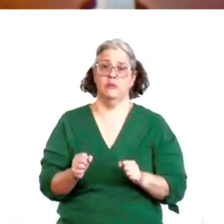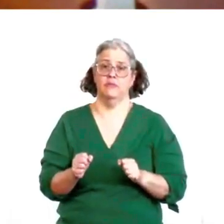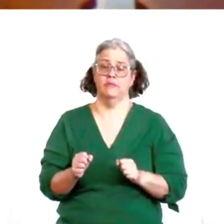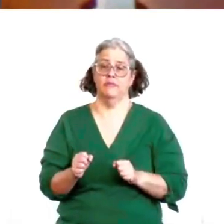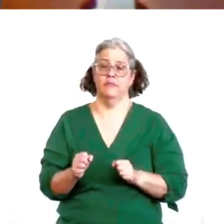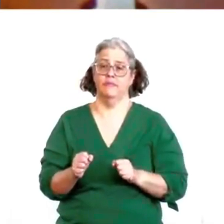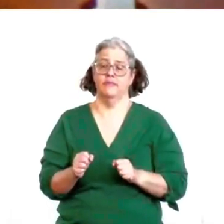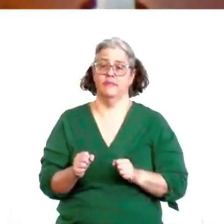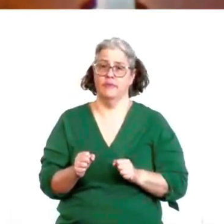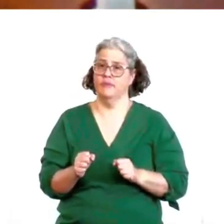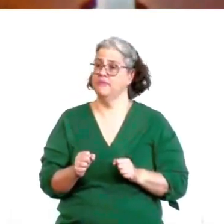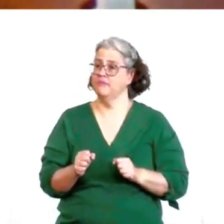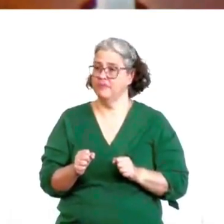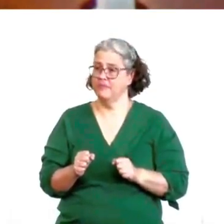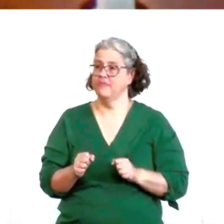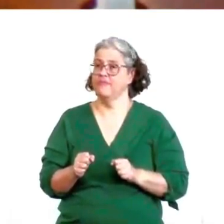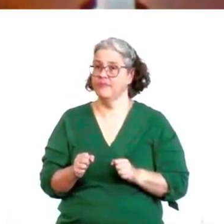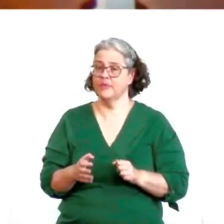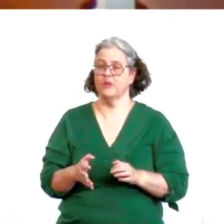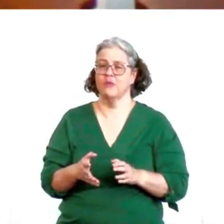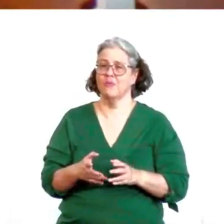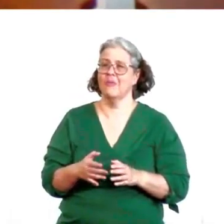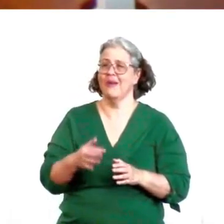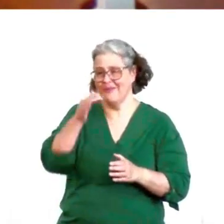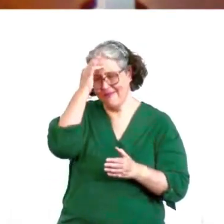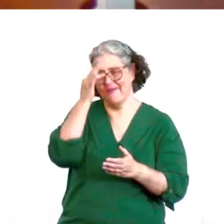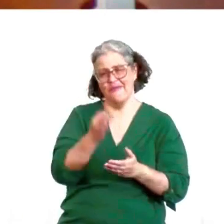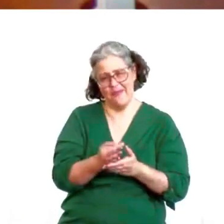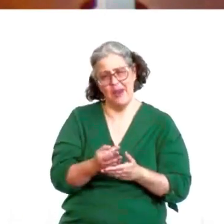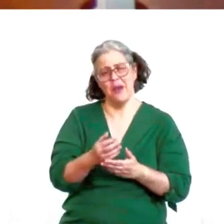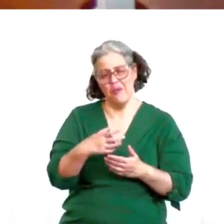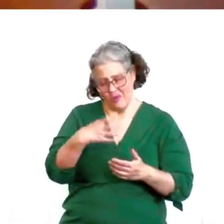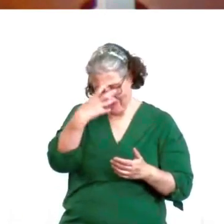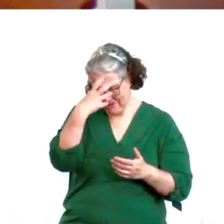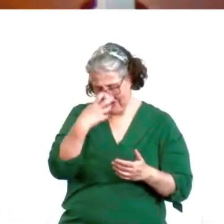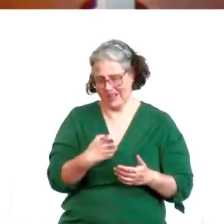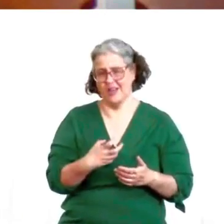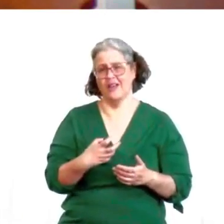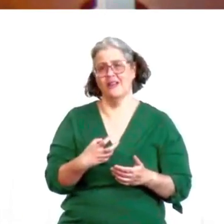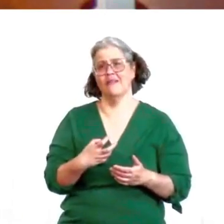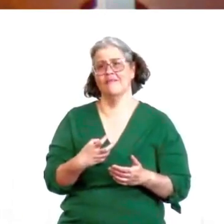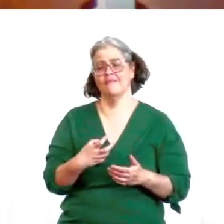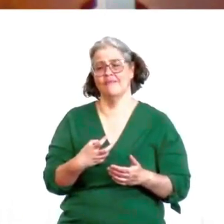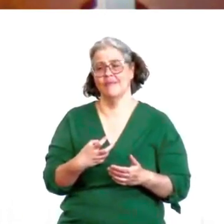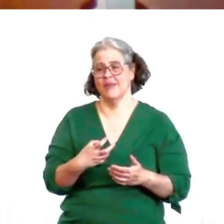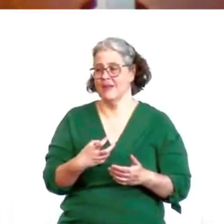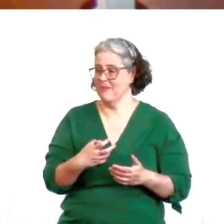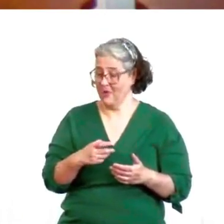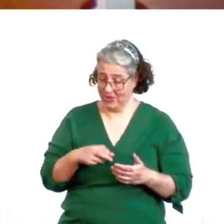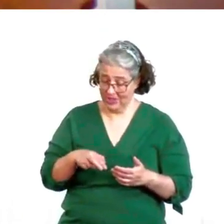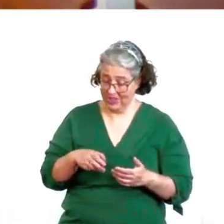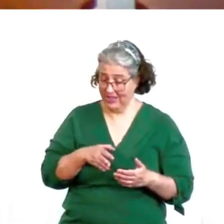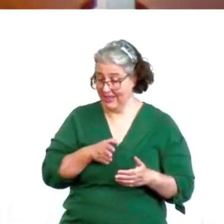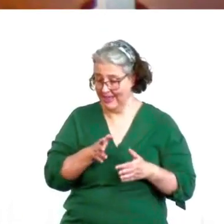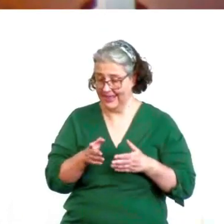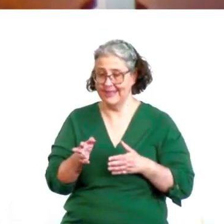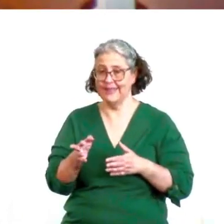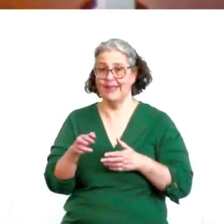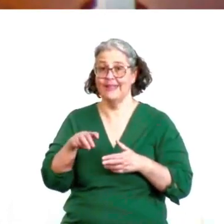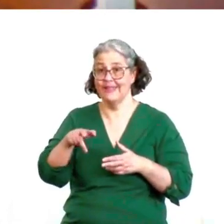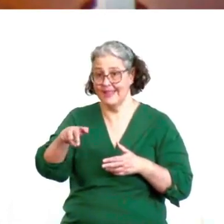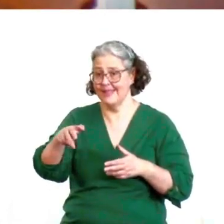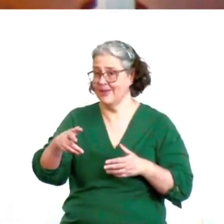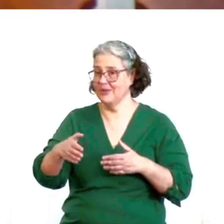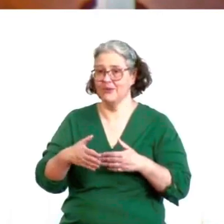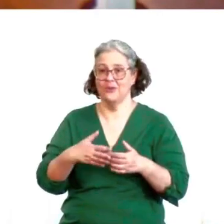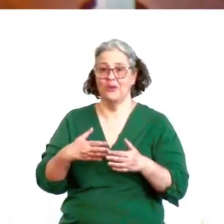operante pode caminhar na certeza do que não se pode ver, e mesmo assim crer que